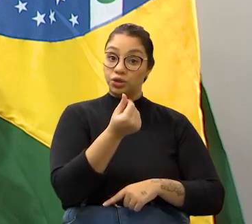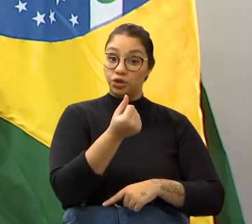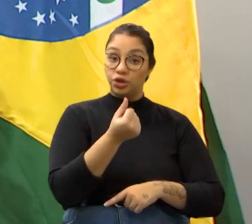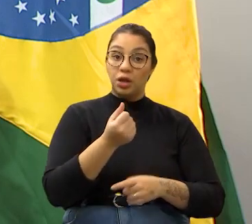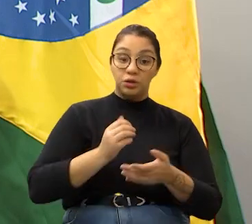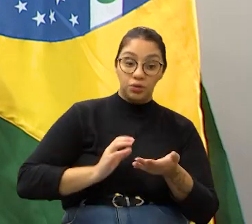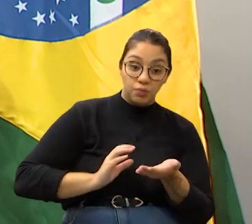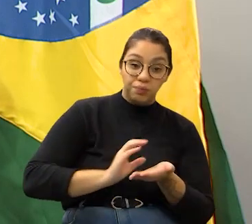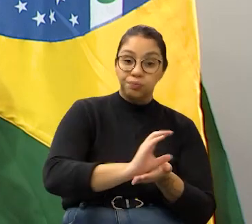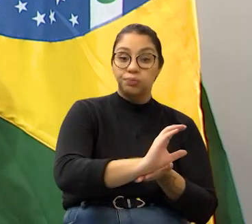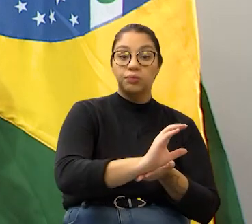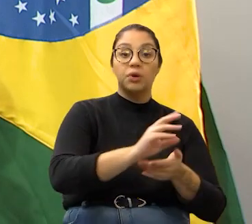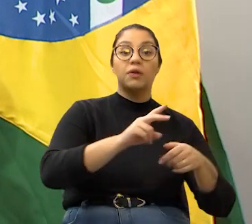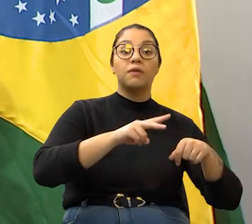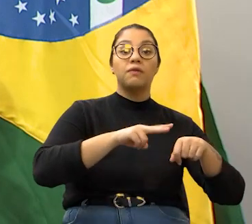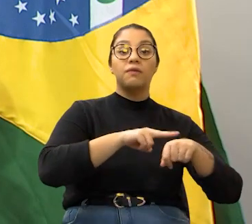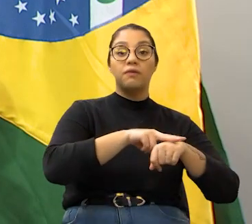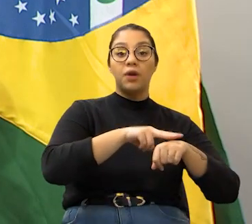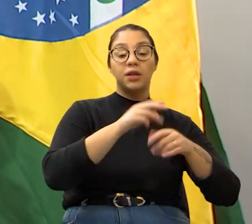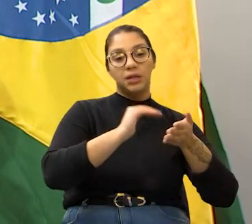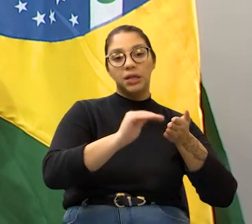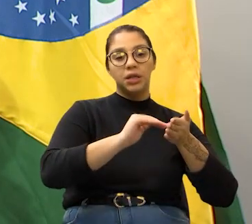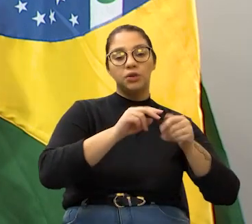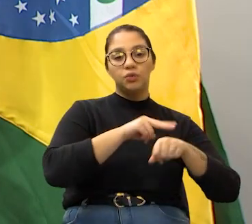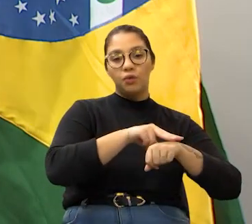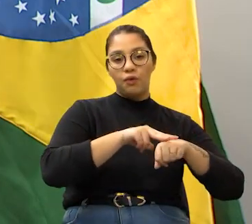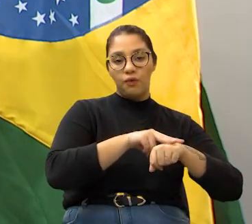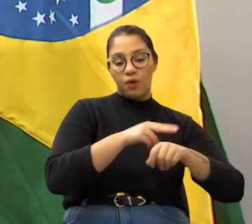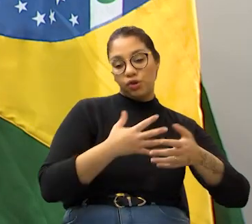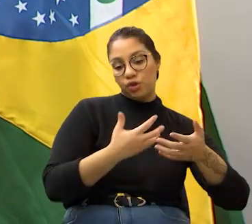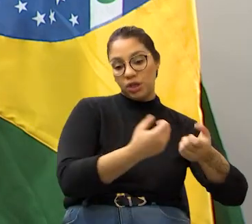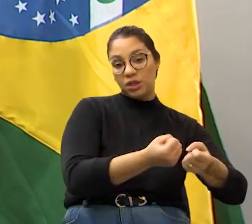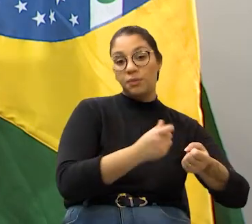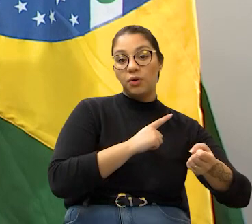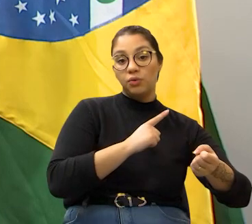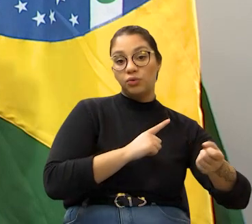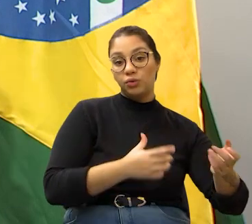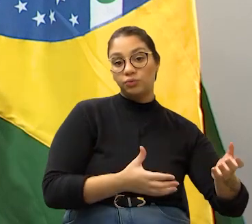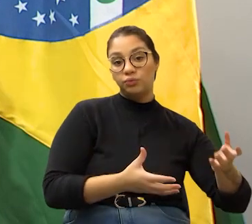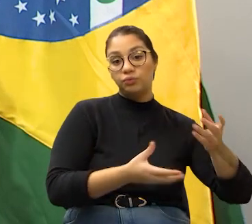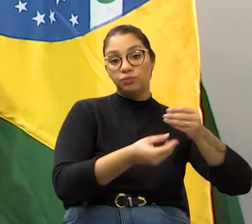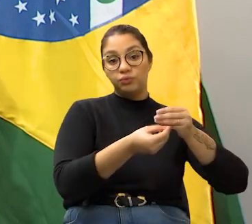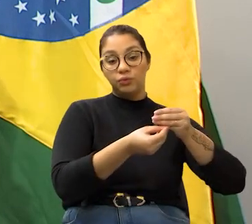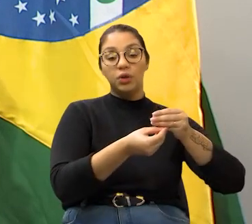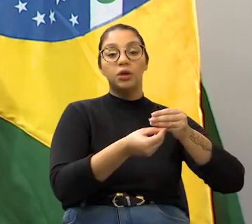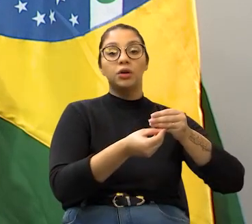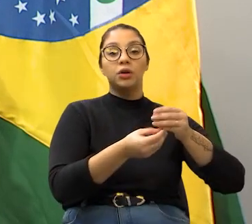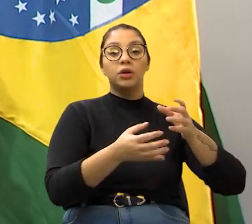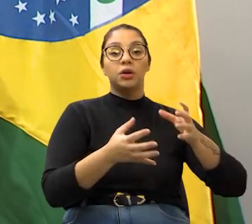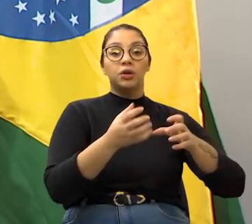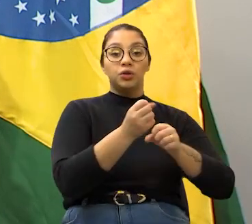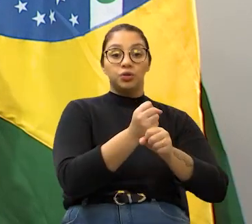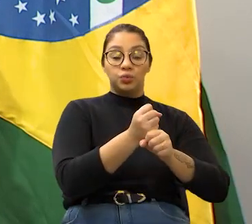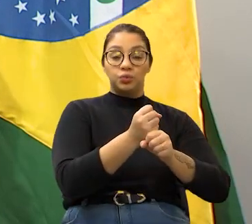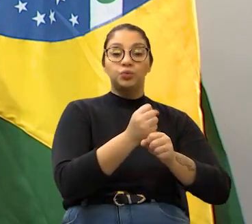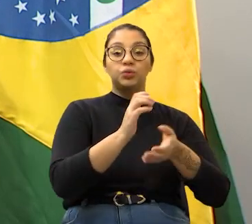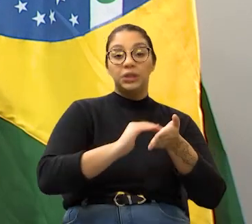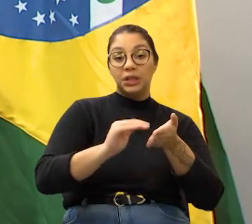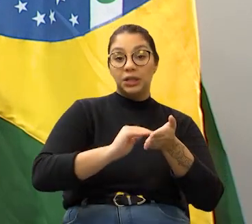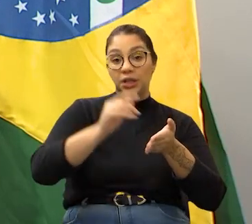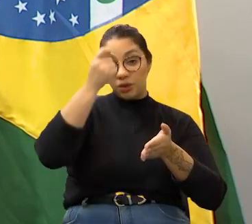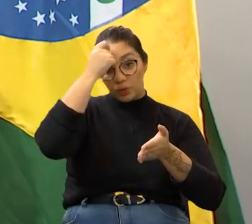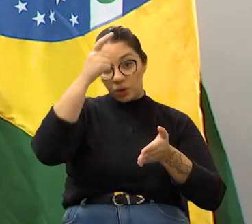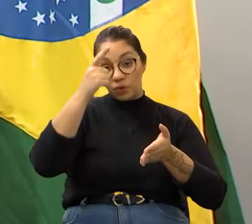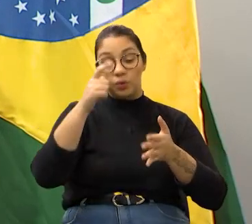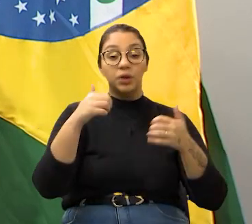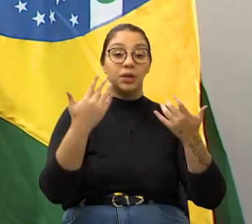que a Secretaria do Verde e Meio Ambiente recebeu, juntou também a uma parte de recurso da Secretaria de Cultura e